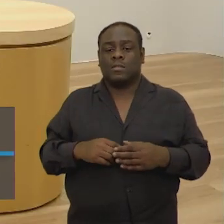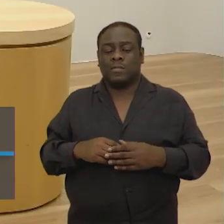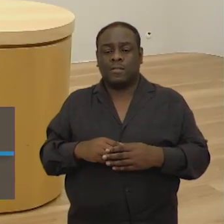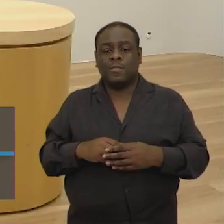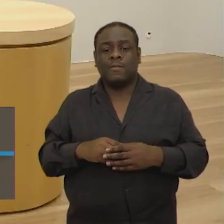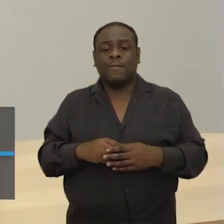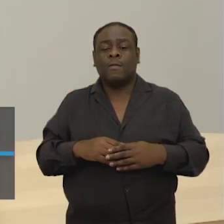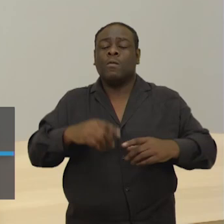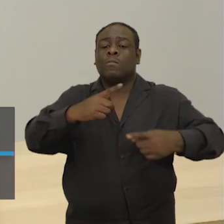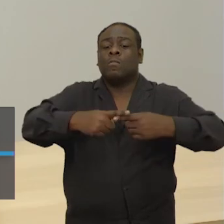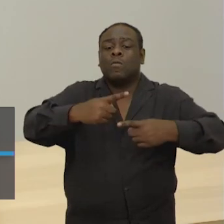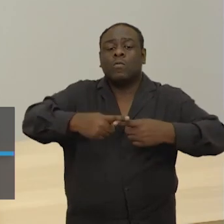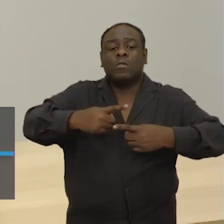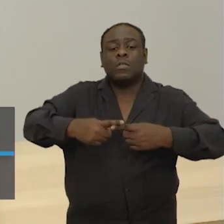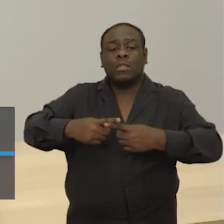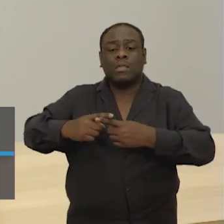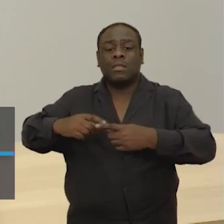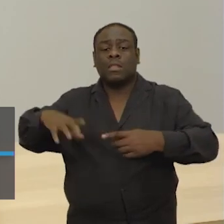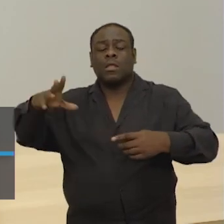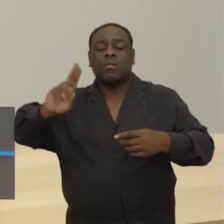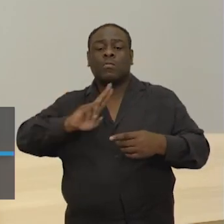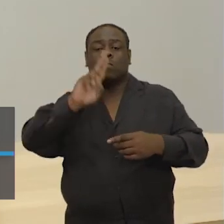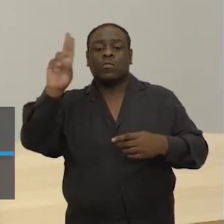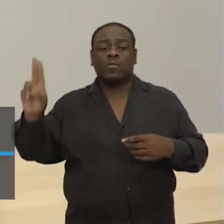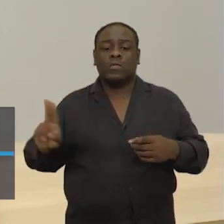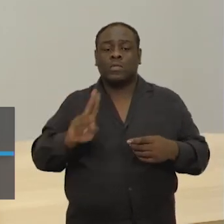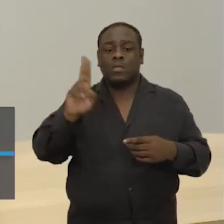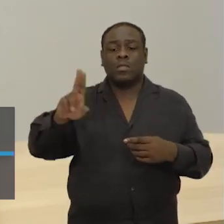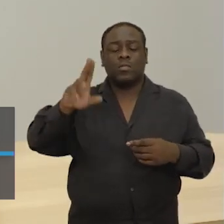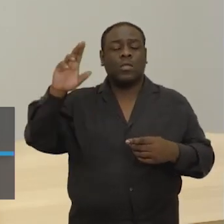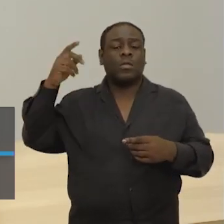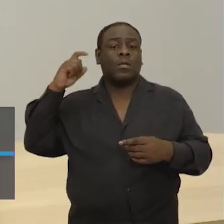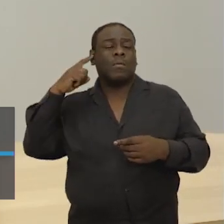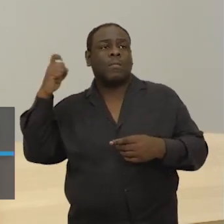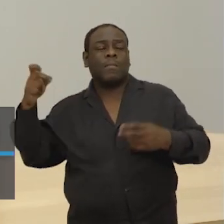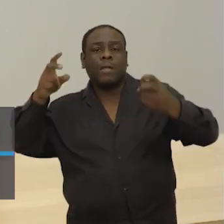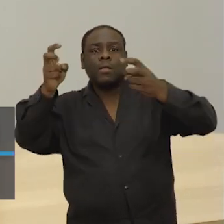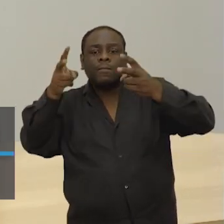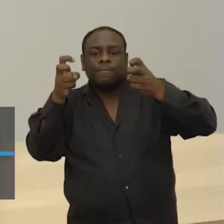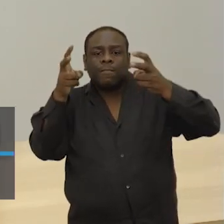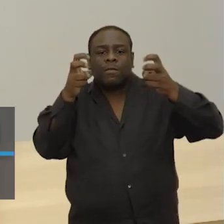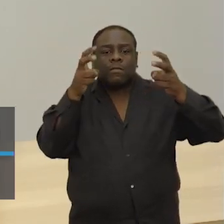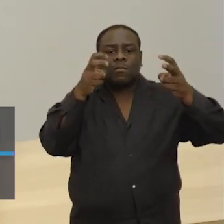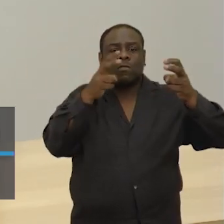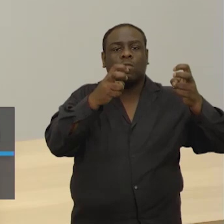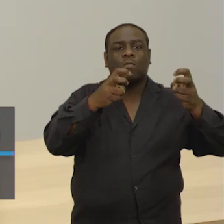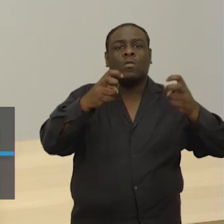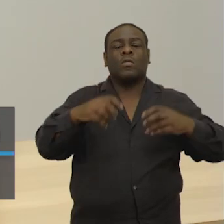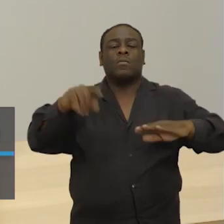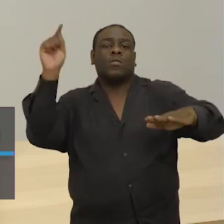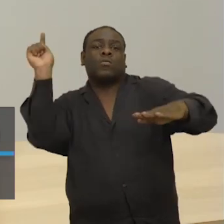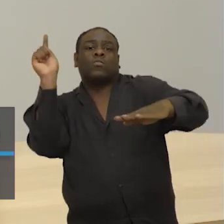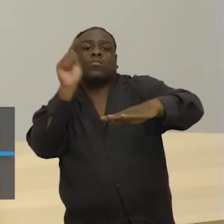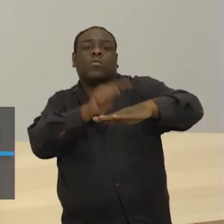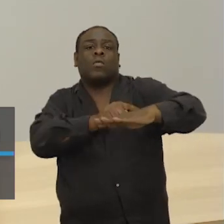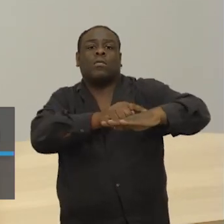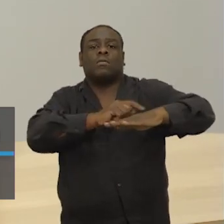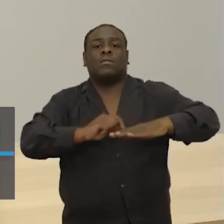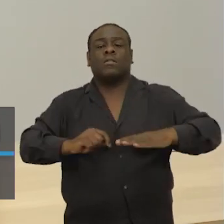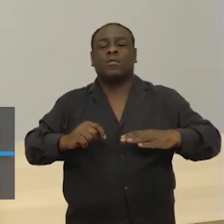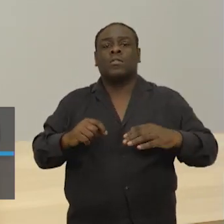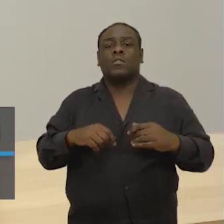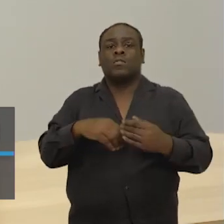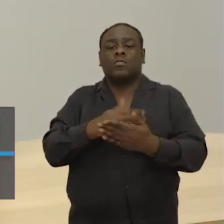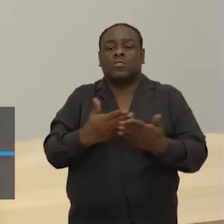sinestésica porque você está usando aí a audição para perceber algo que só daria para perceber pelo toque. E